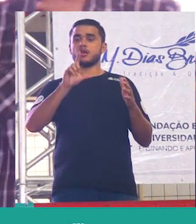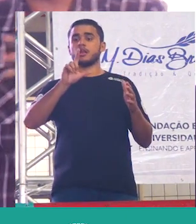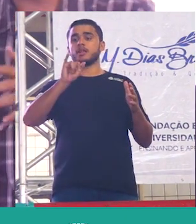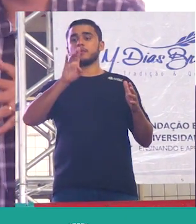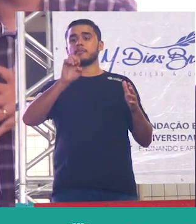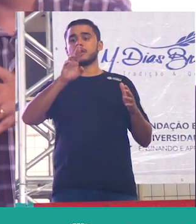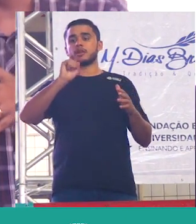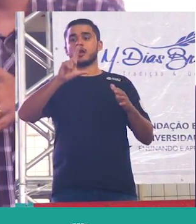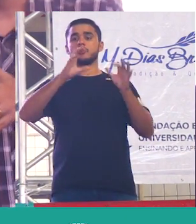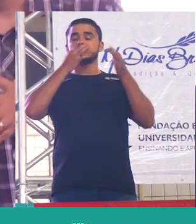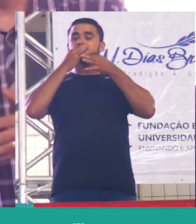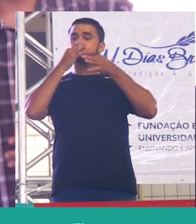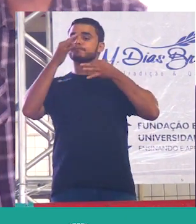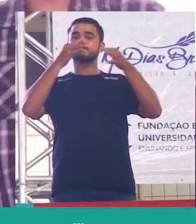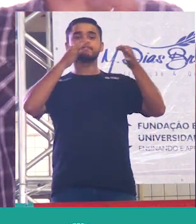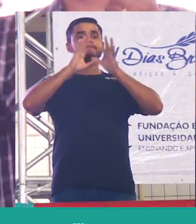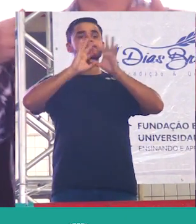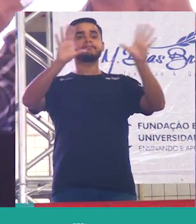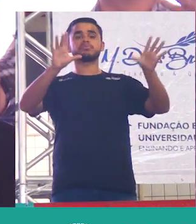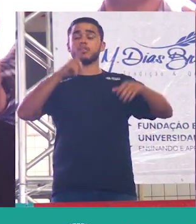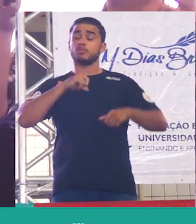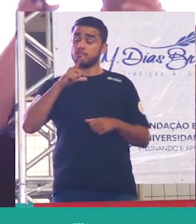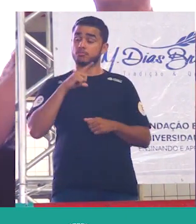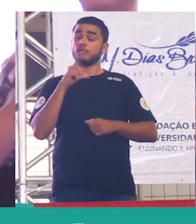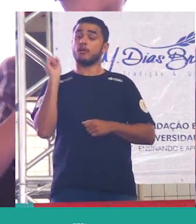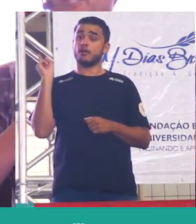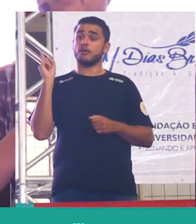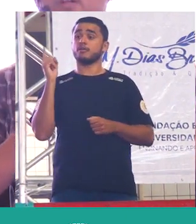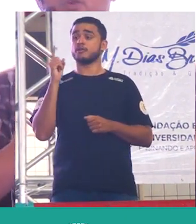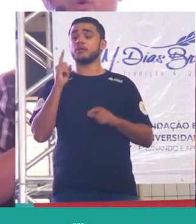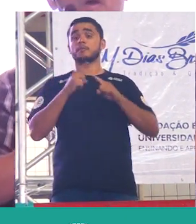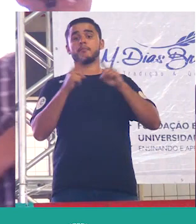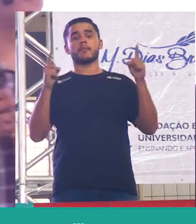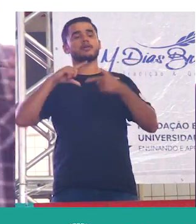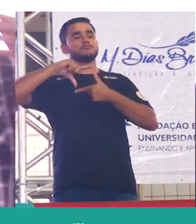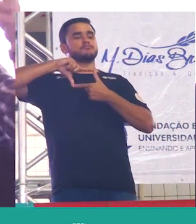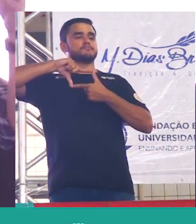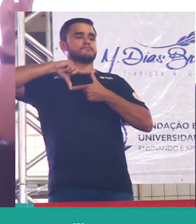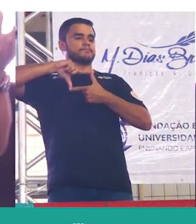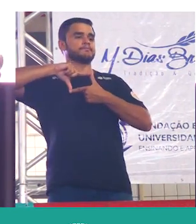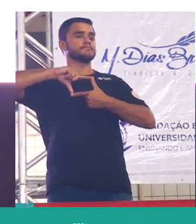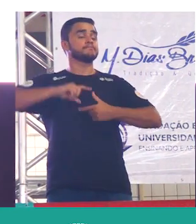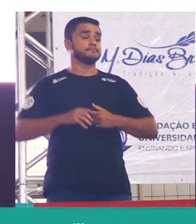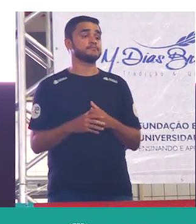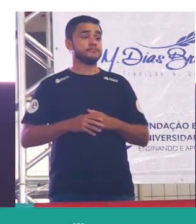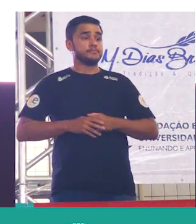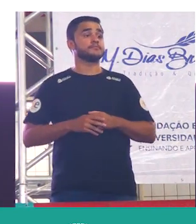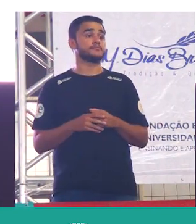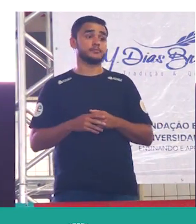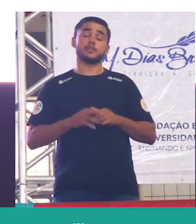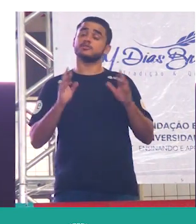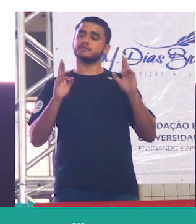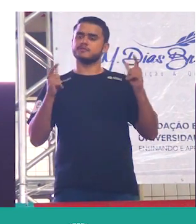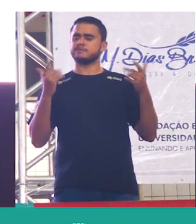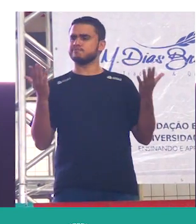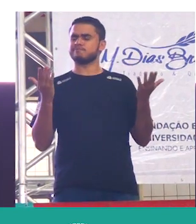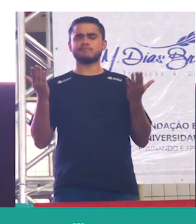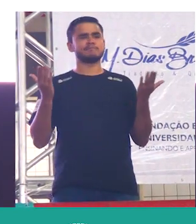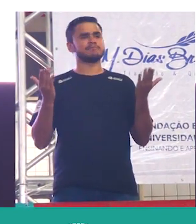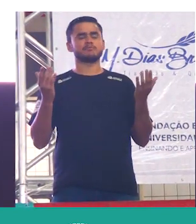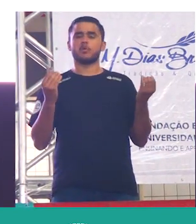é democrático, mas ao mesmo tempo ele foi conservador. Eis aí uma grande